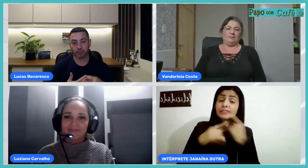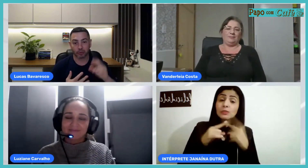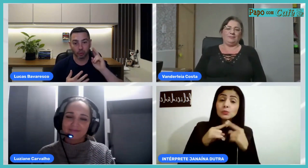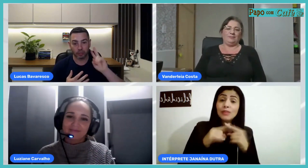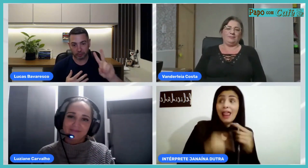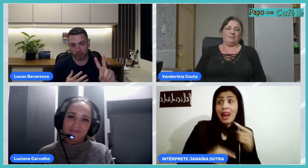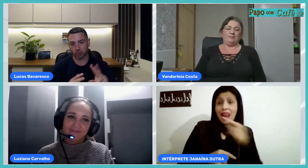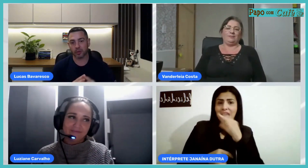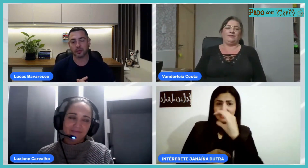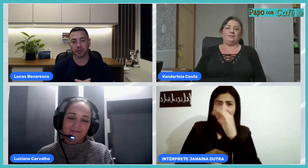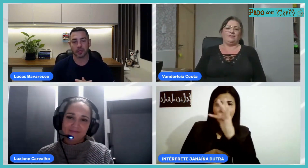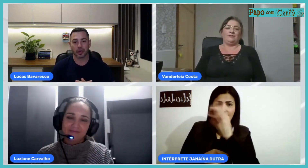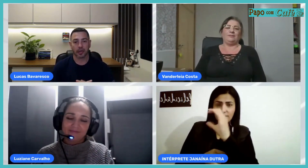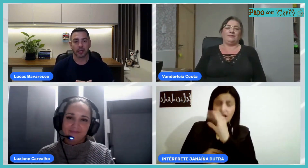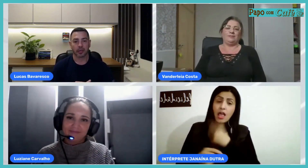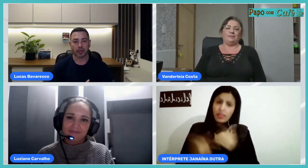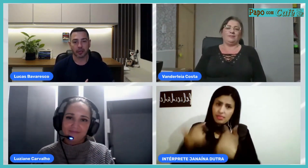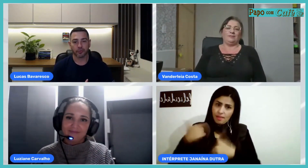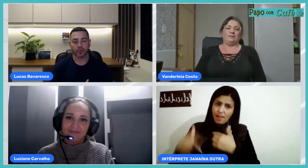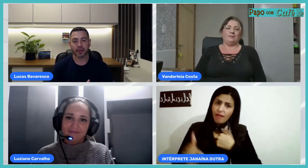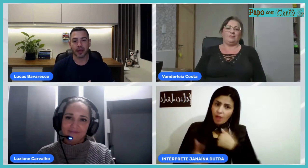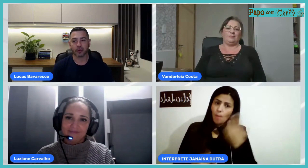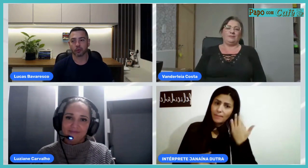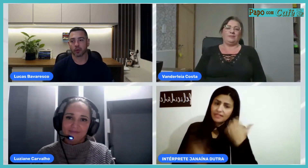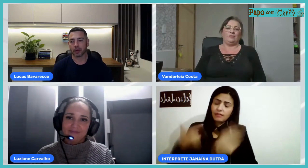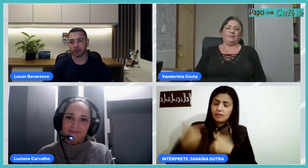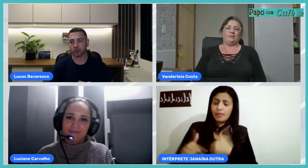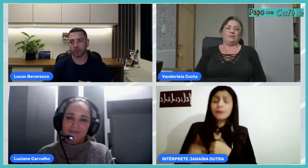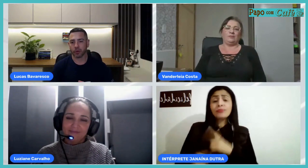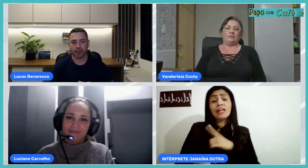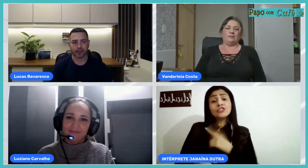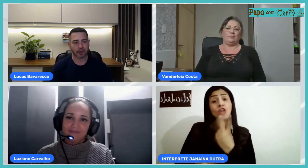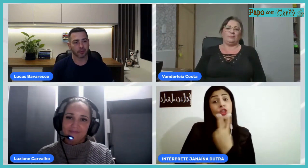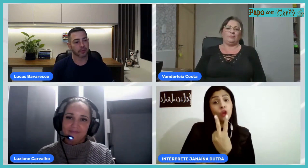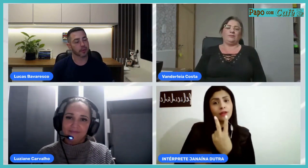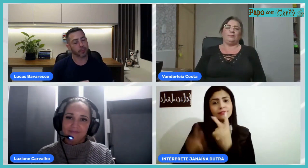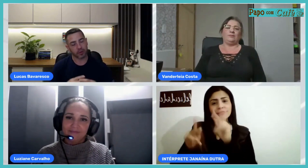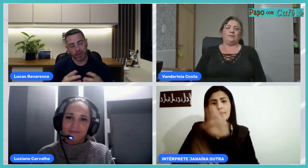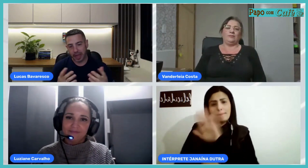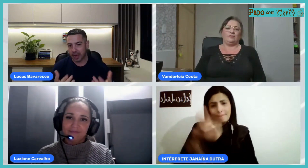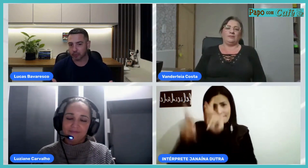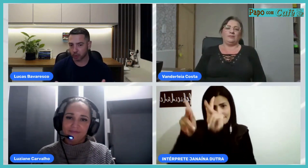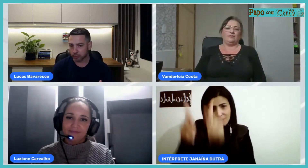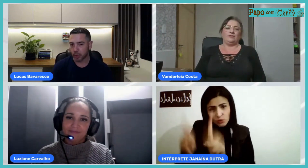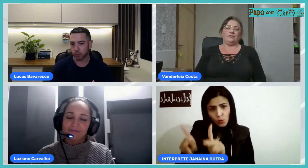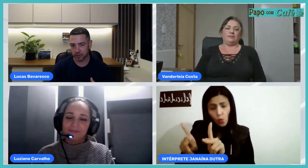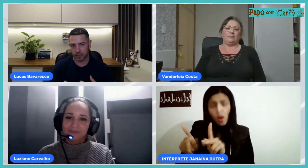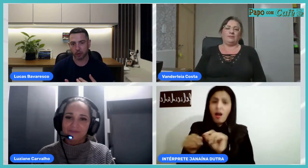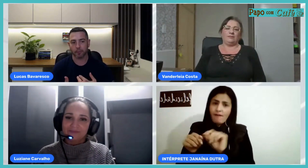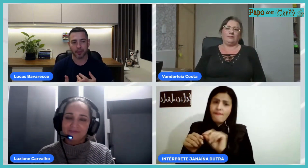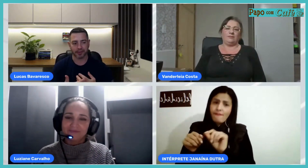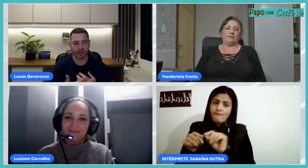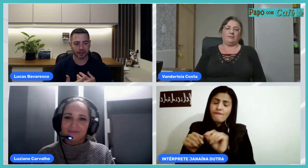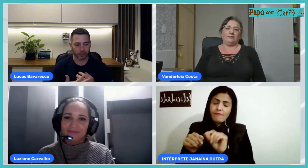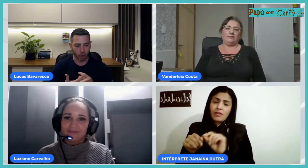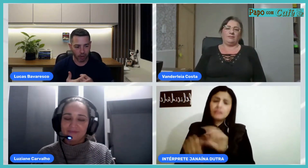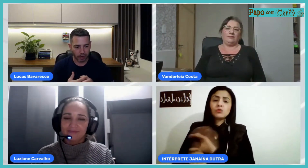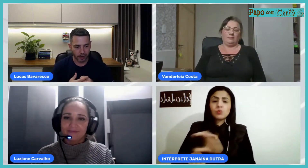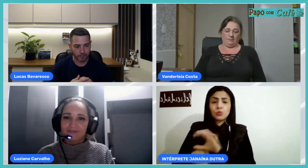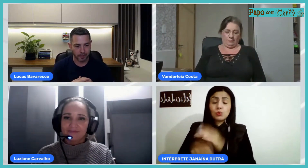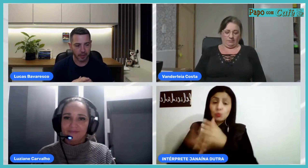nós tínhamos 2 pessoas que fizeram a sua formação. Posso estar errado aqui o nome da instituição, mas